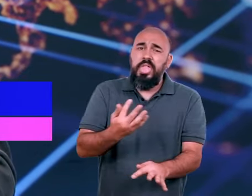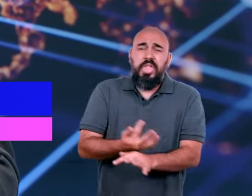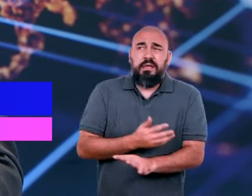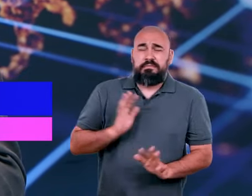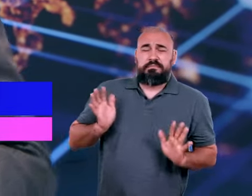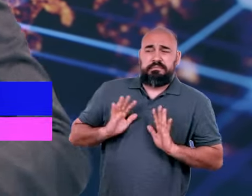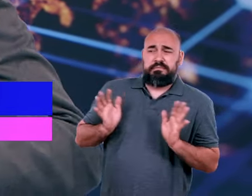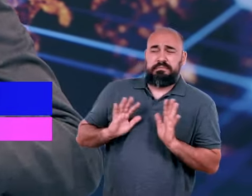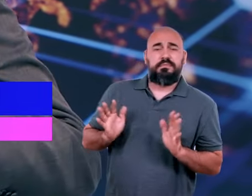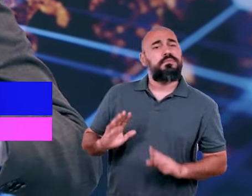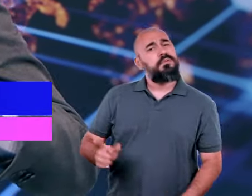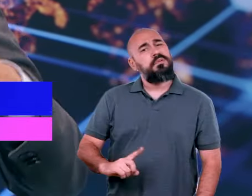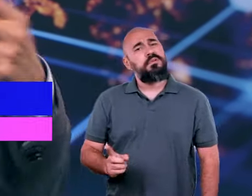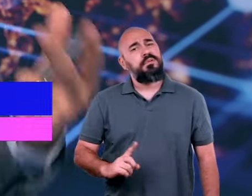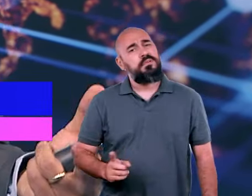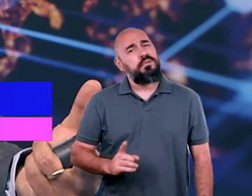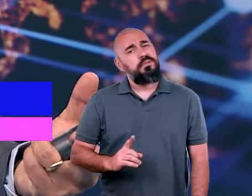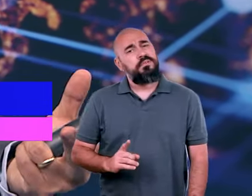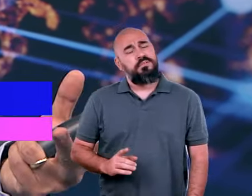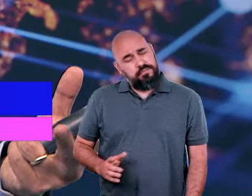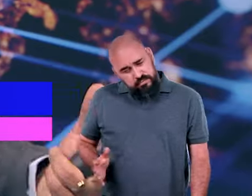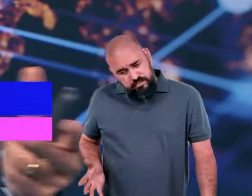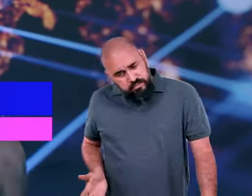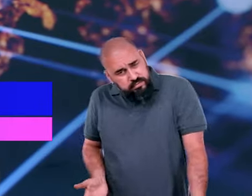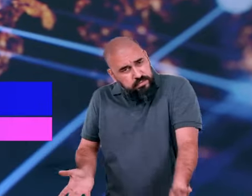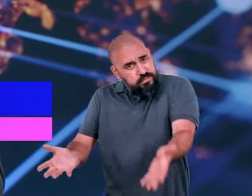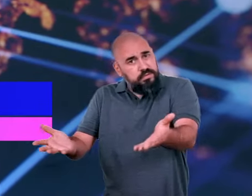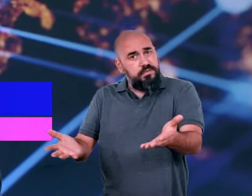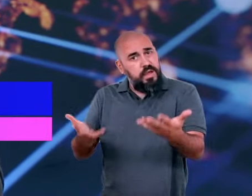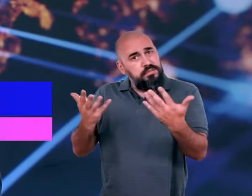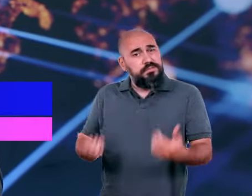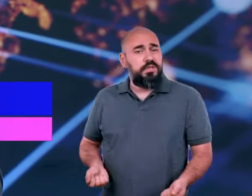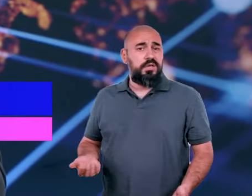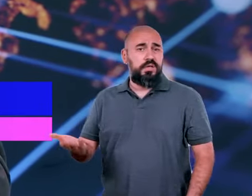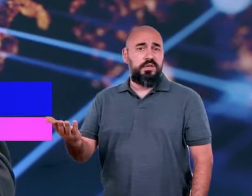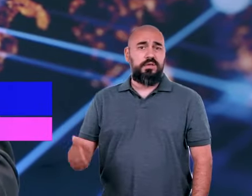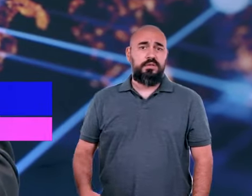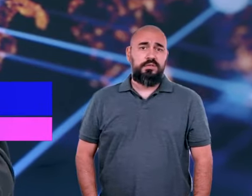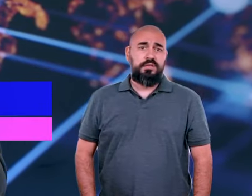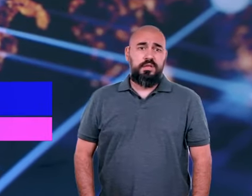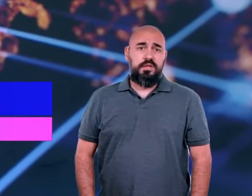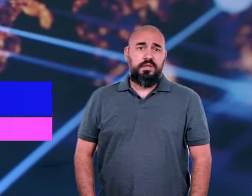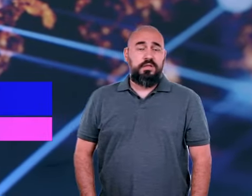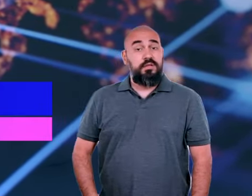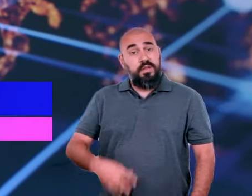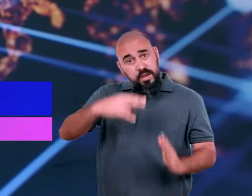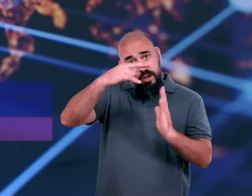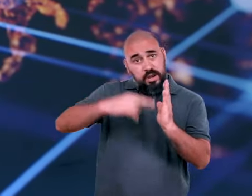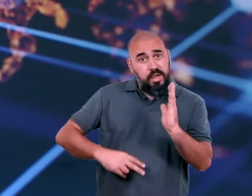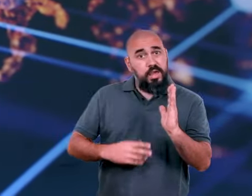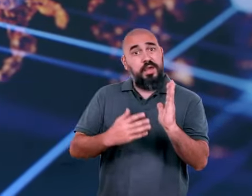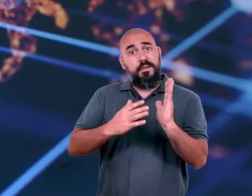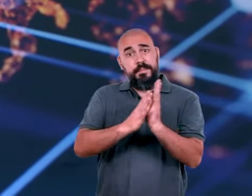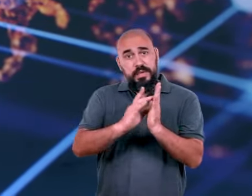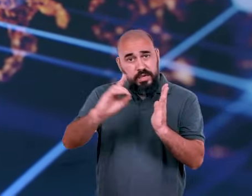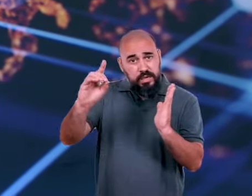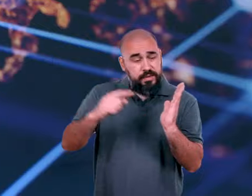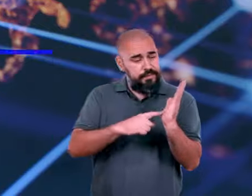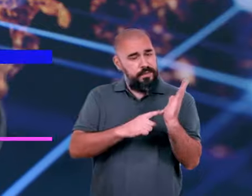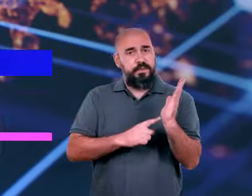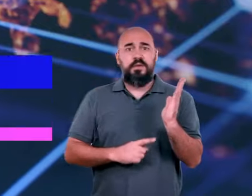Ele, para pertencer ao povo de Deus aqui na terra. Leia a Bíblia,